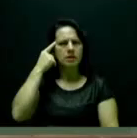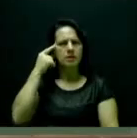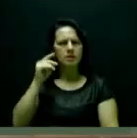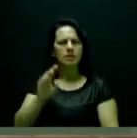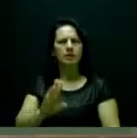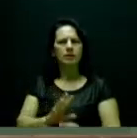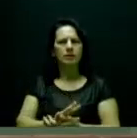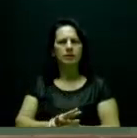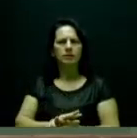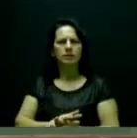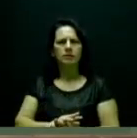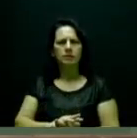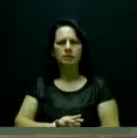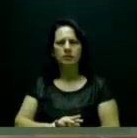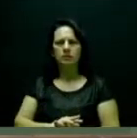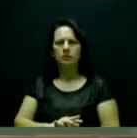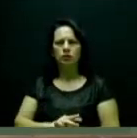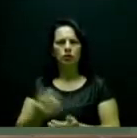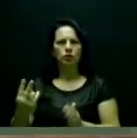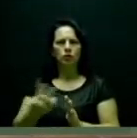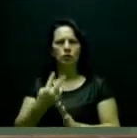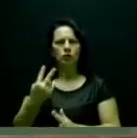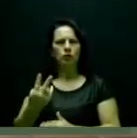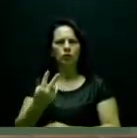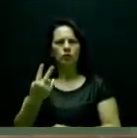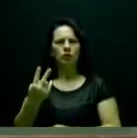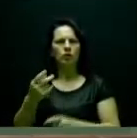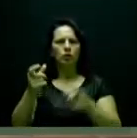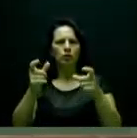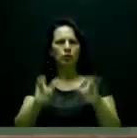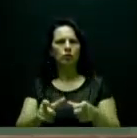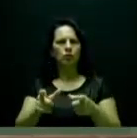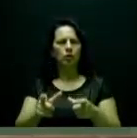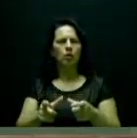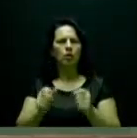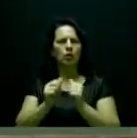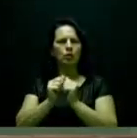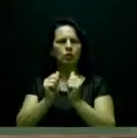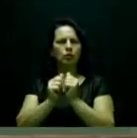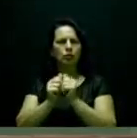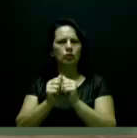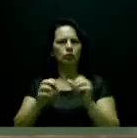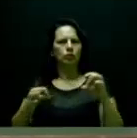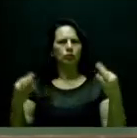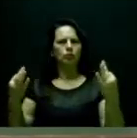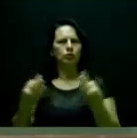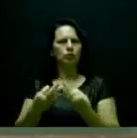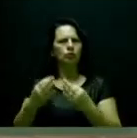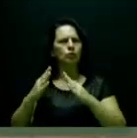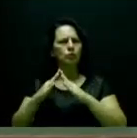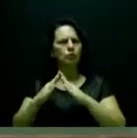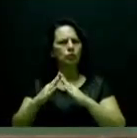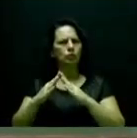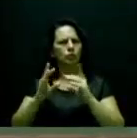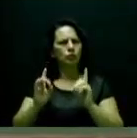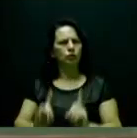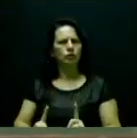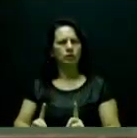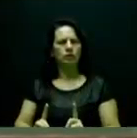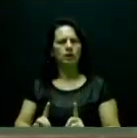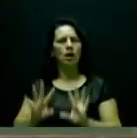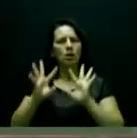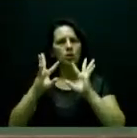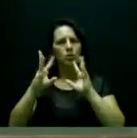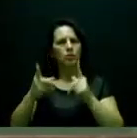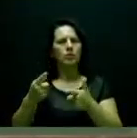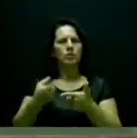só em um valor em condições de locar um local para que sua família more com dignidade, mas também solucionar o